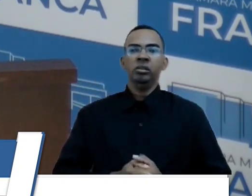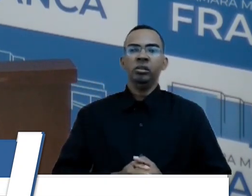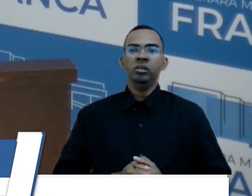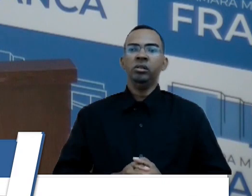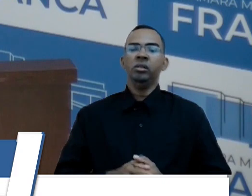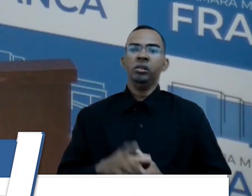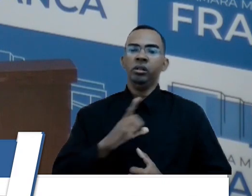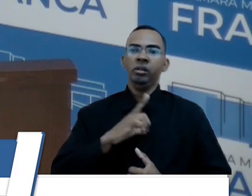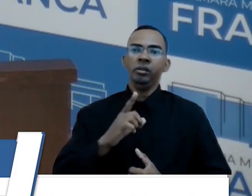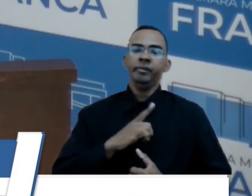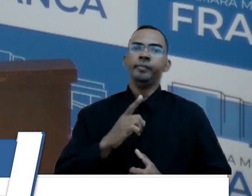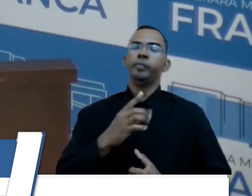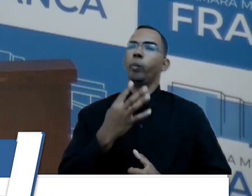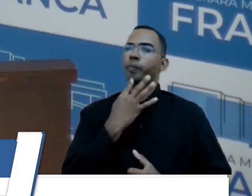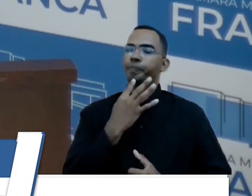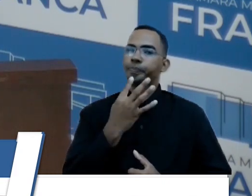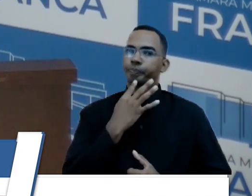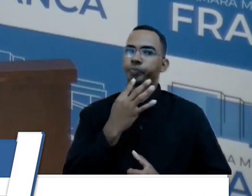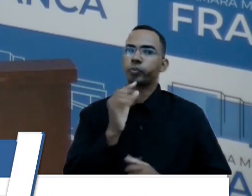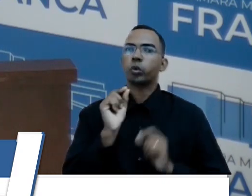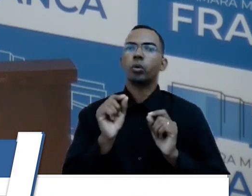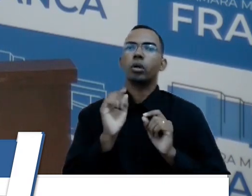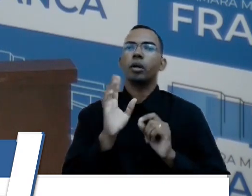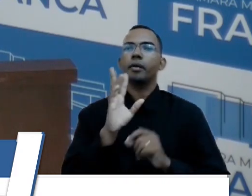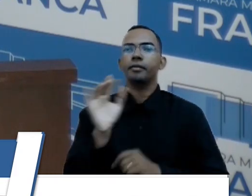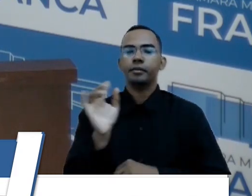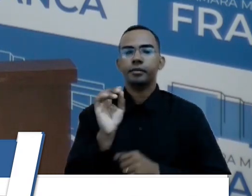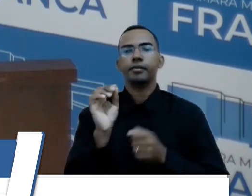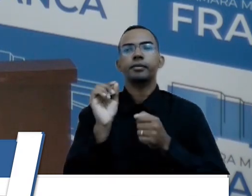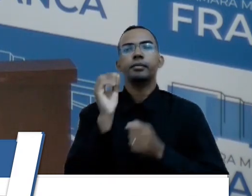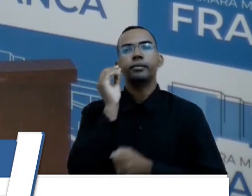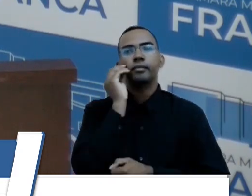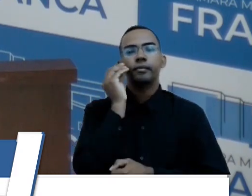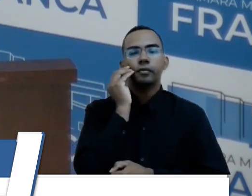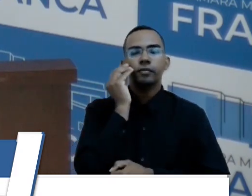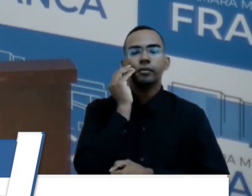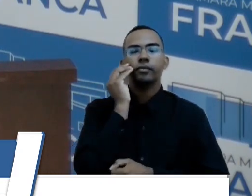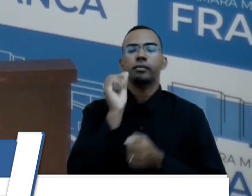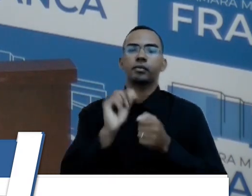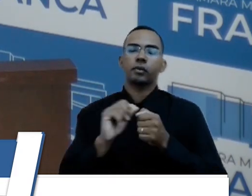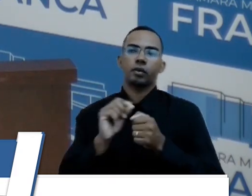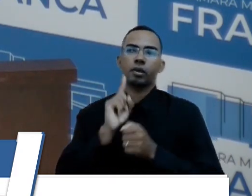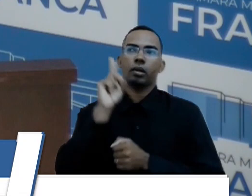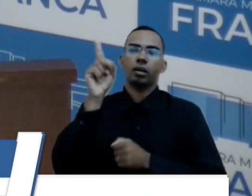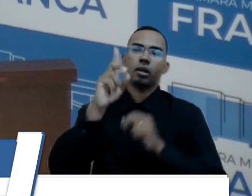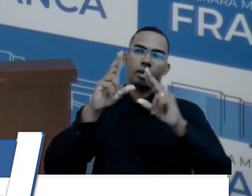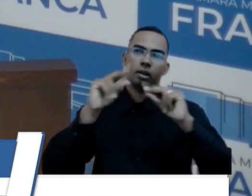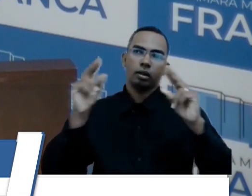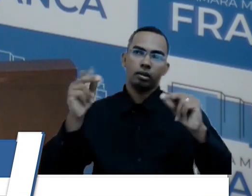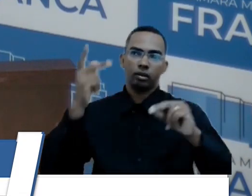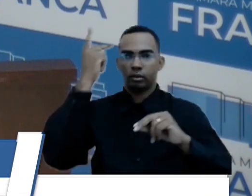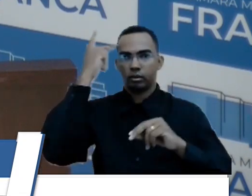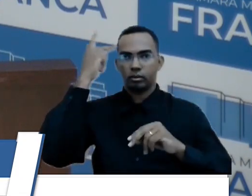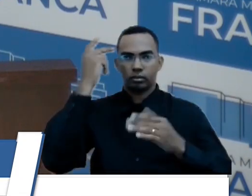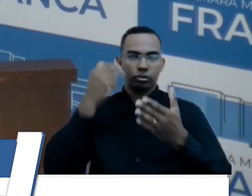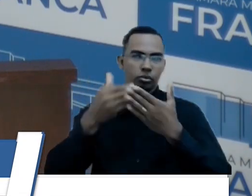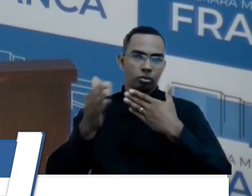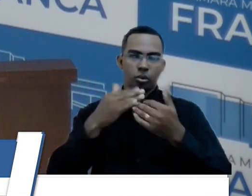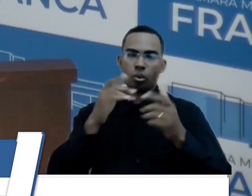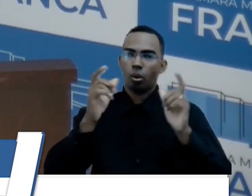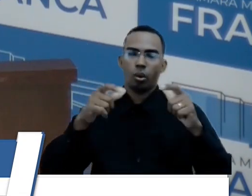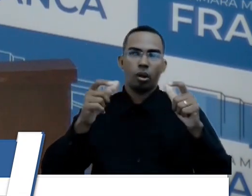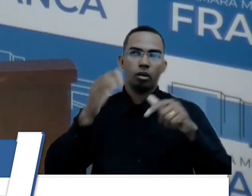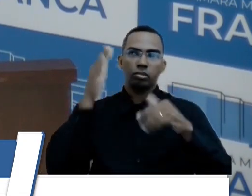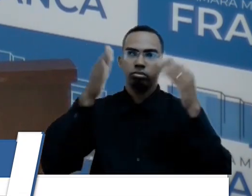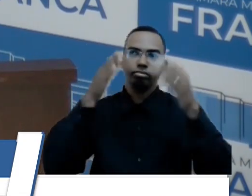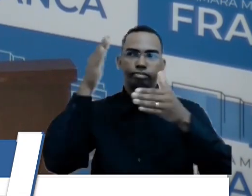um conhecimento daquilo que a gente vai fazer lá em Brasília ou São Paulo, que seja, onde que a gente